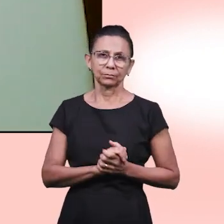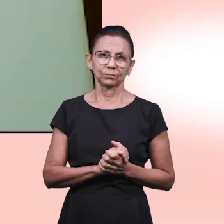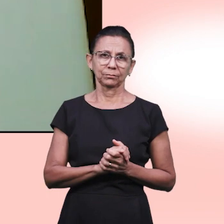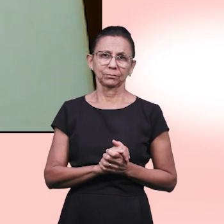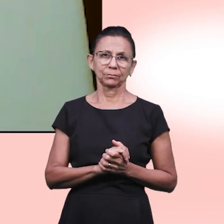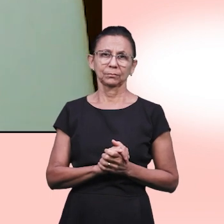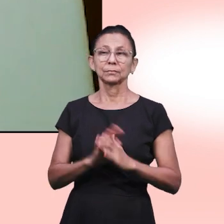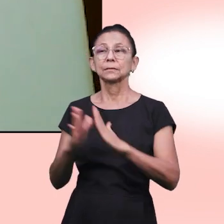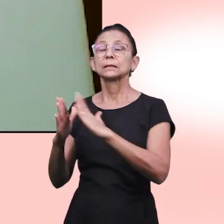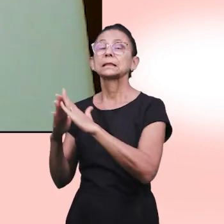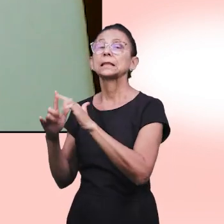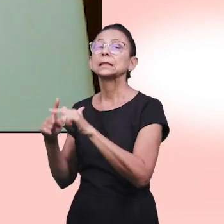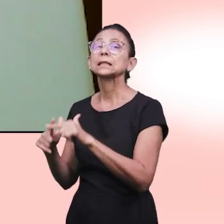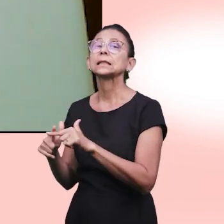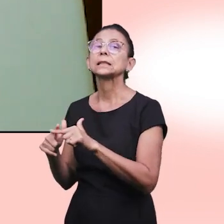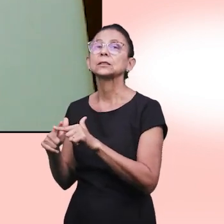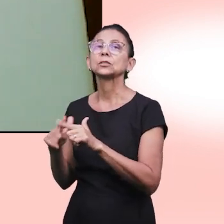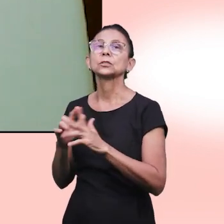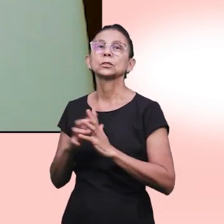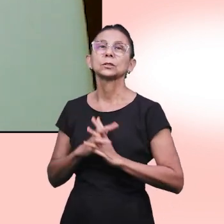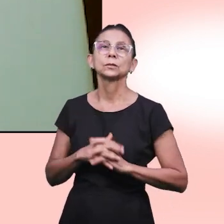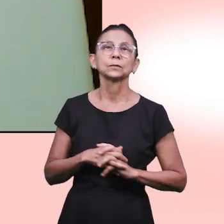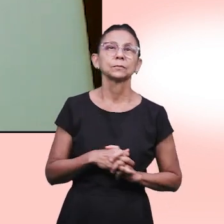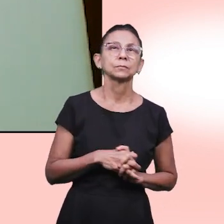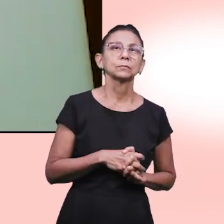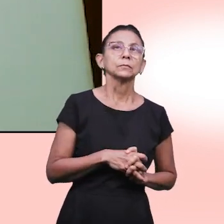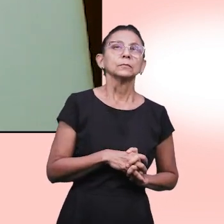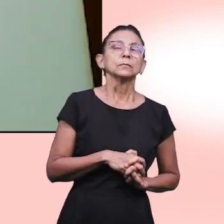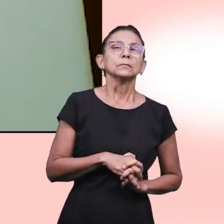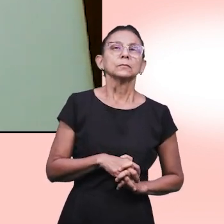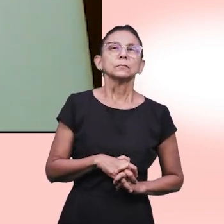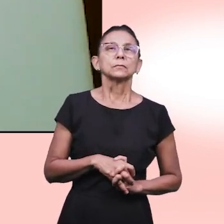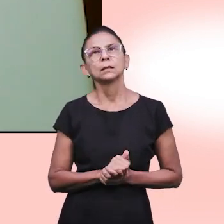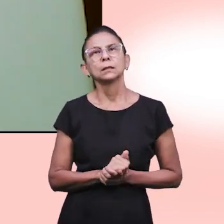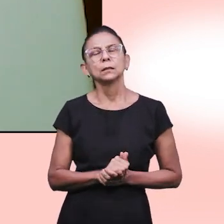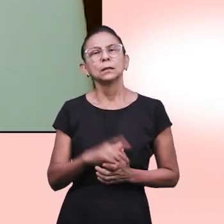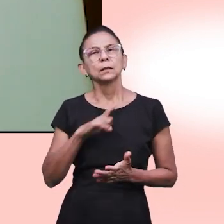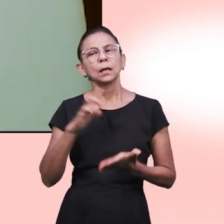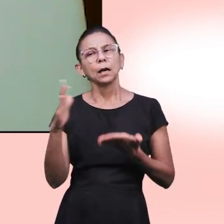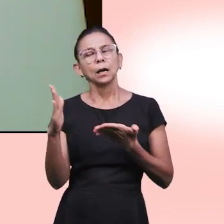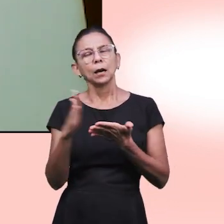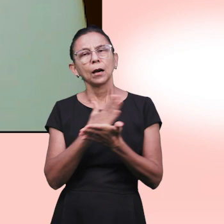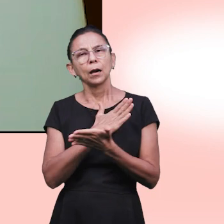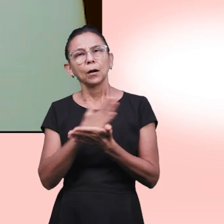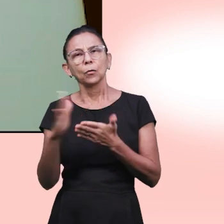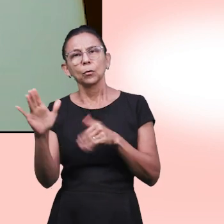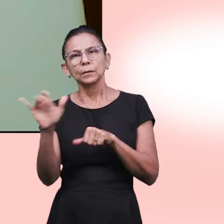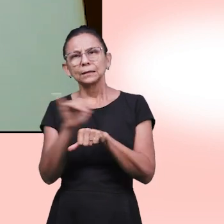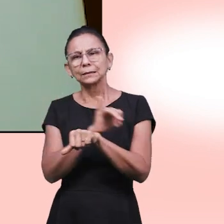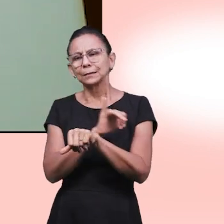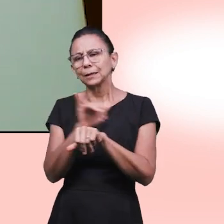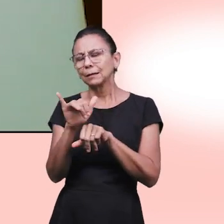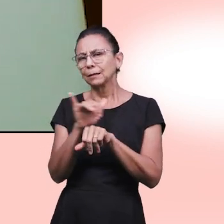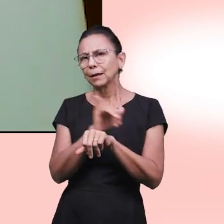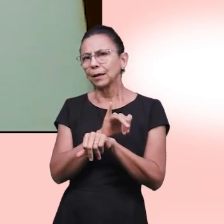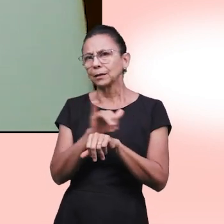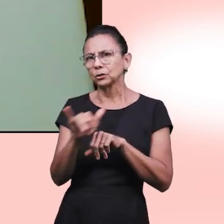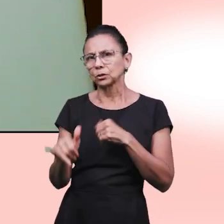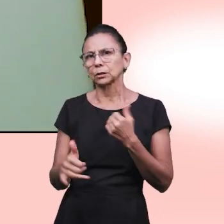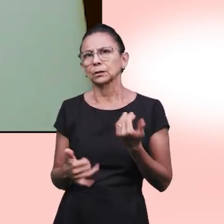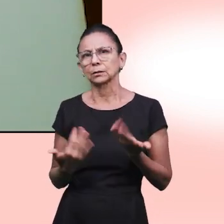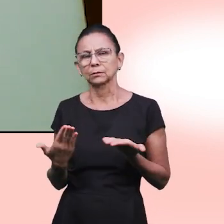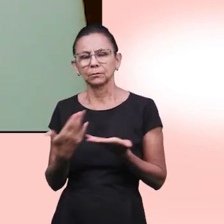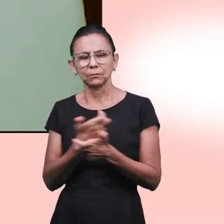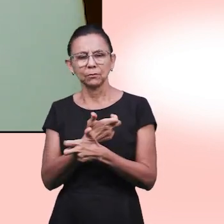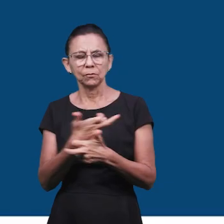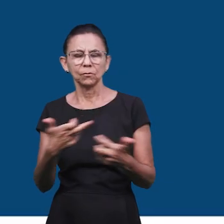igreja? Aqui eu tenho algumas sugestões de jogos que são usados até mesmo em contextos clínicos,